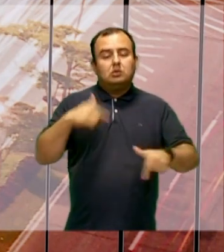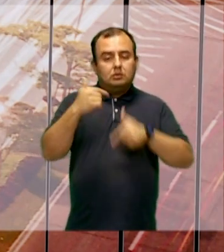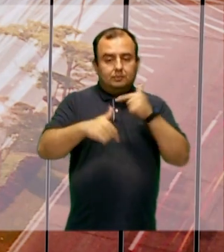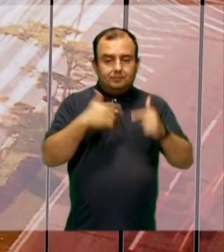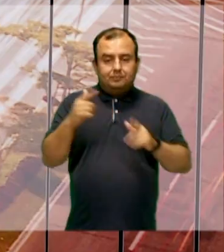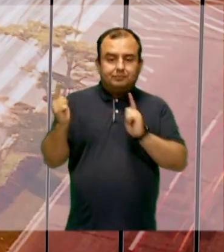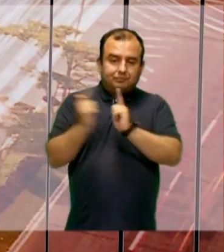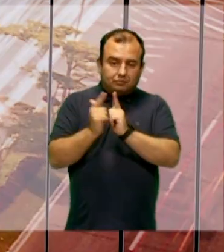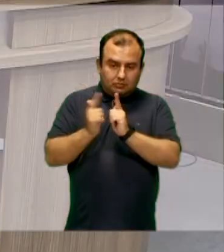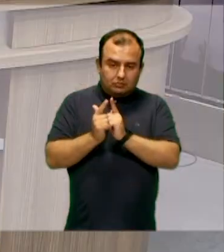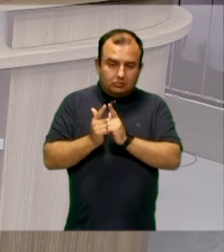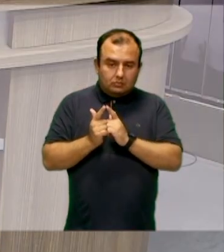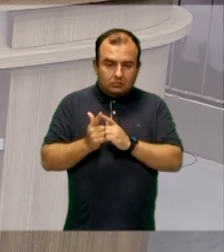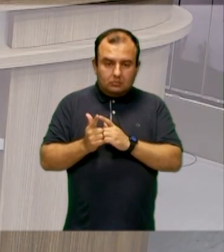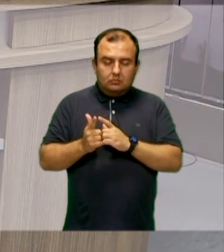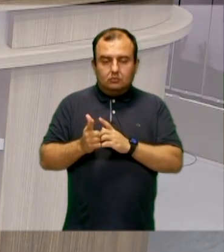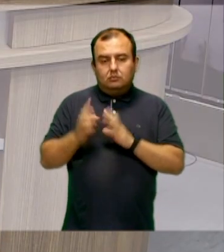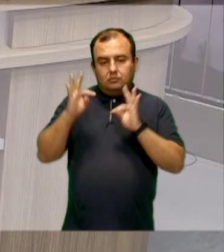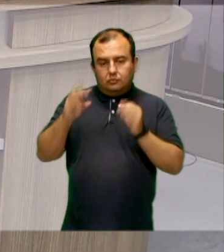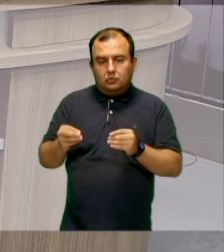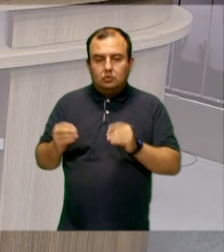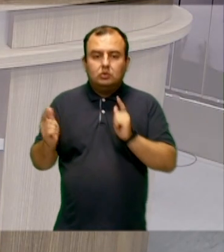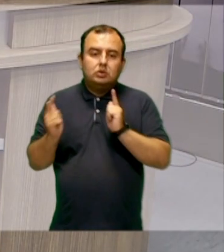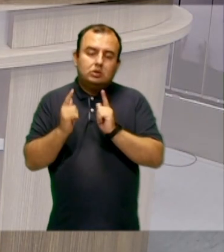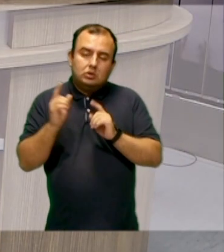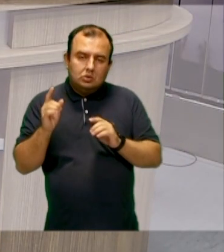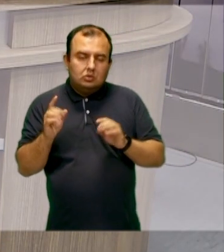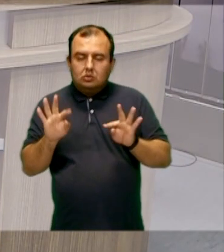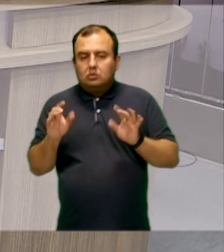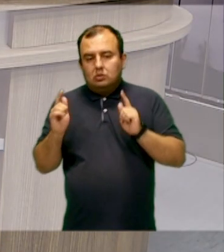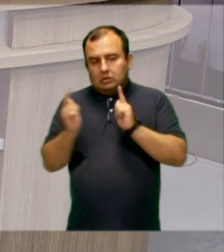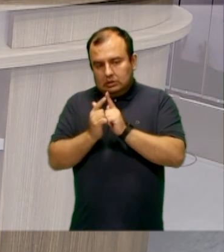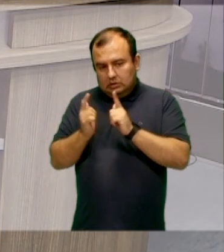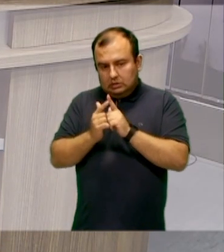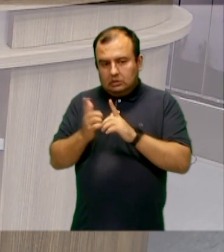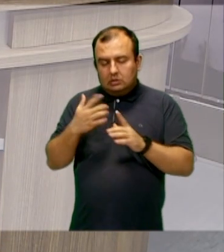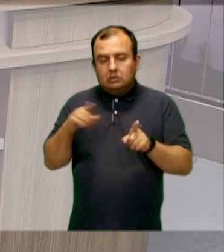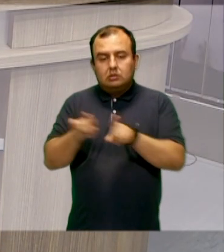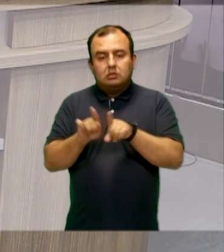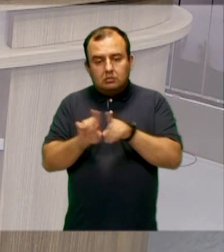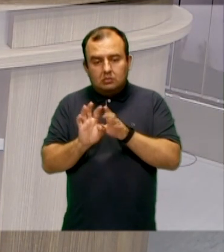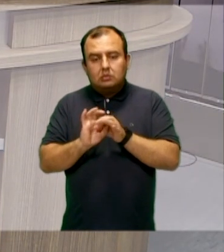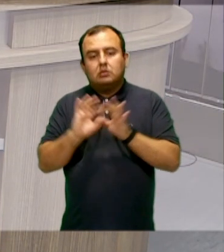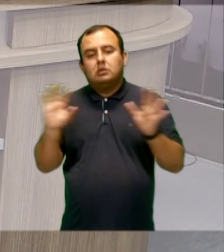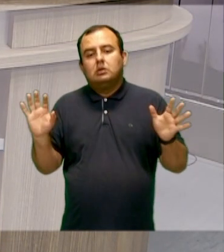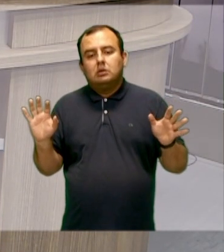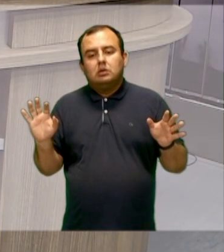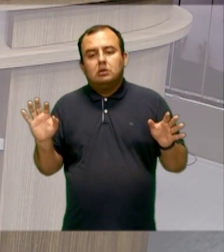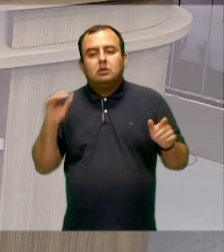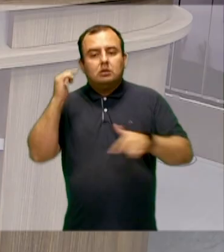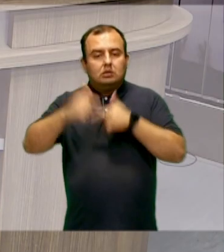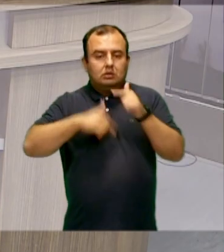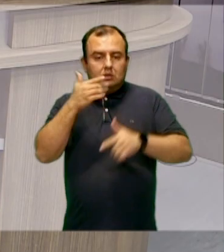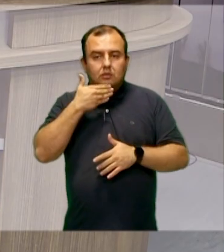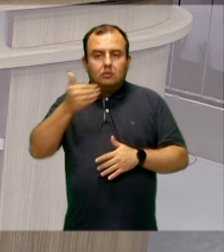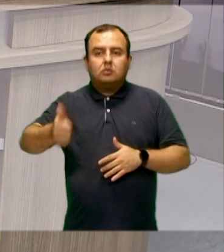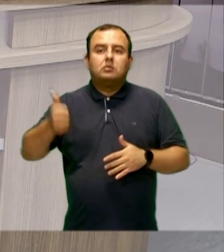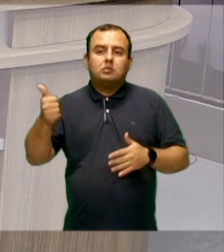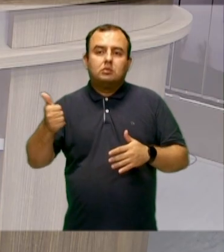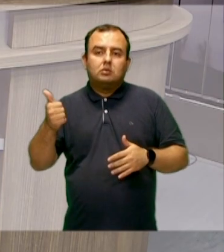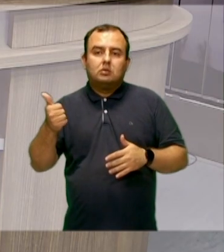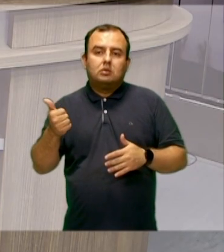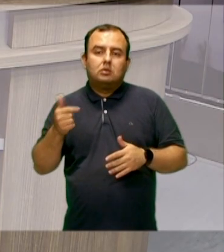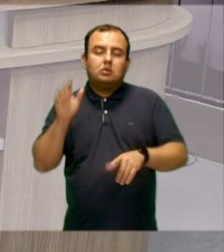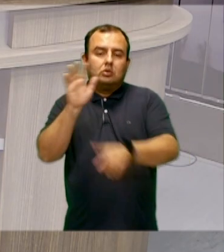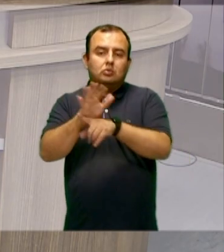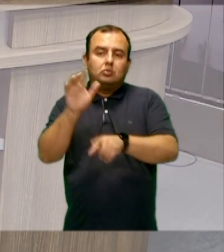minimamente atendido, não que vai ser totalmente atendido, mas minimamente atendido, ele também se dispõe, ele trabalha melhor, quem ganha é o